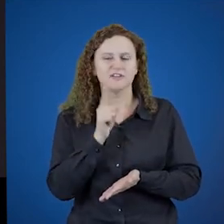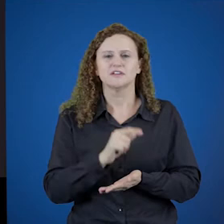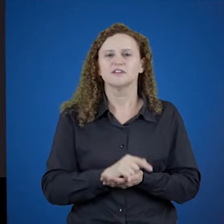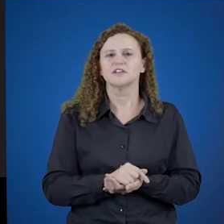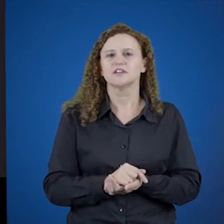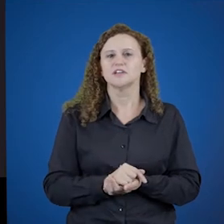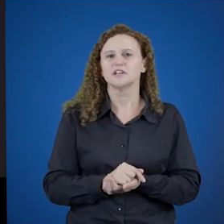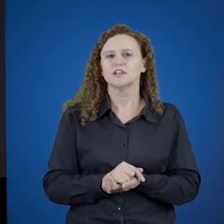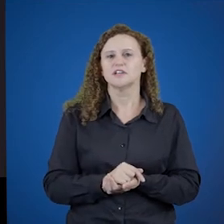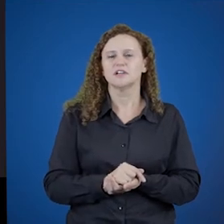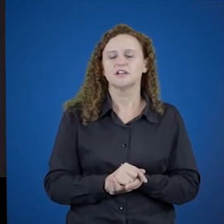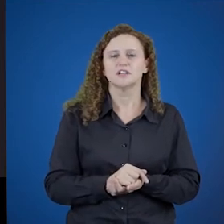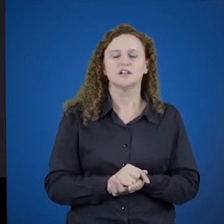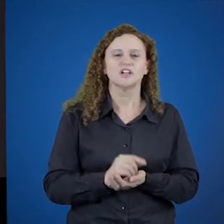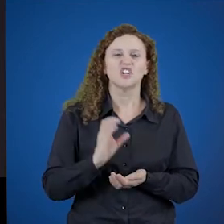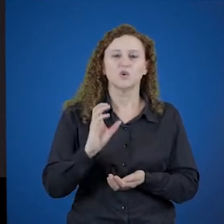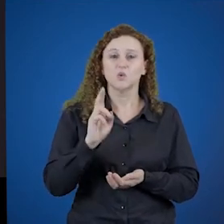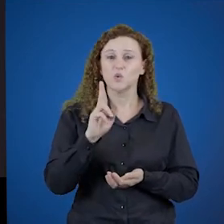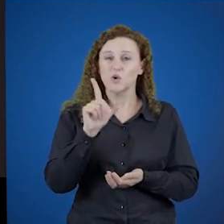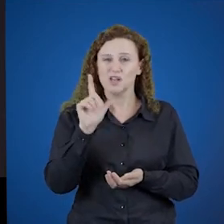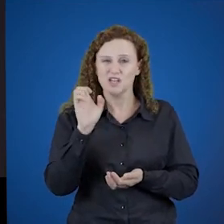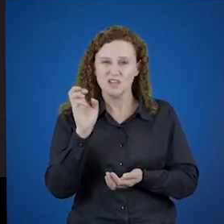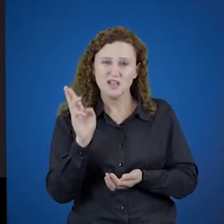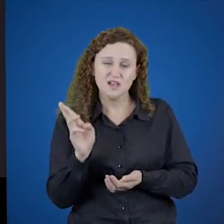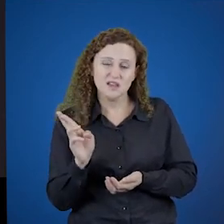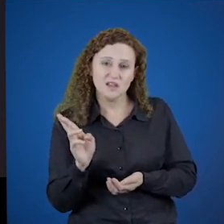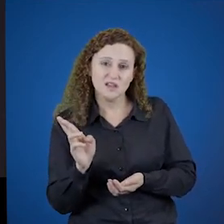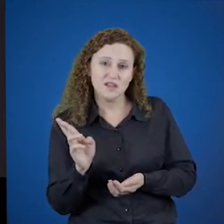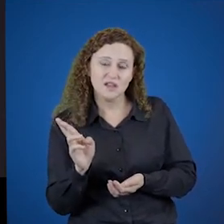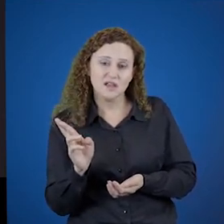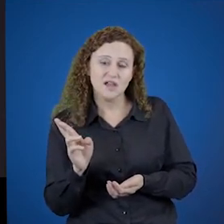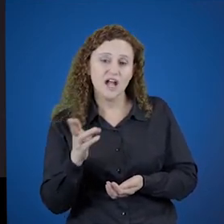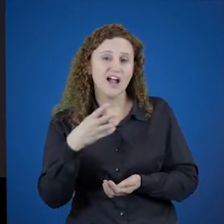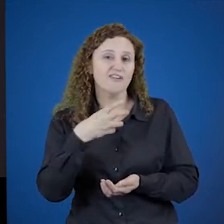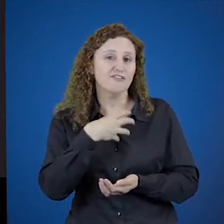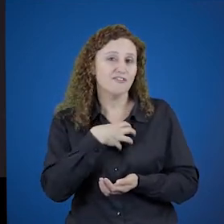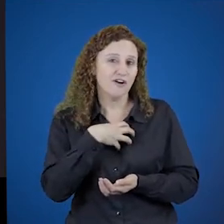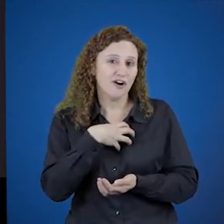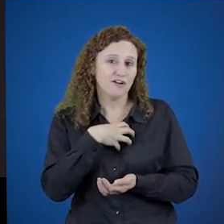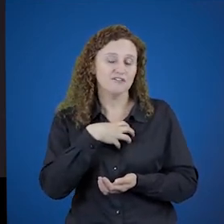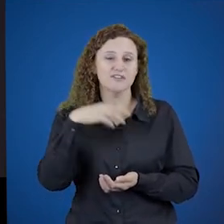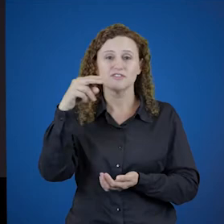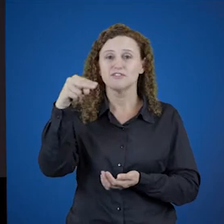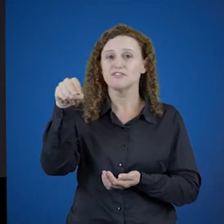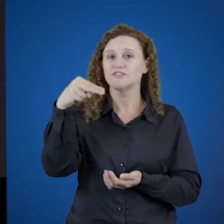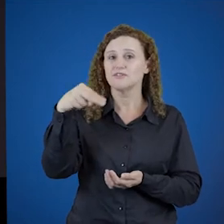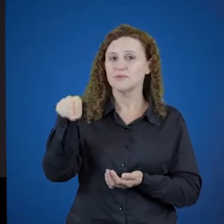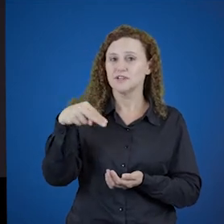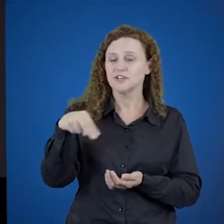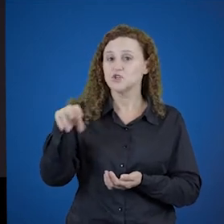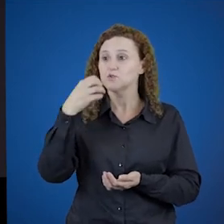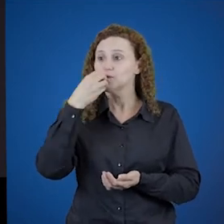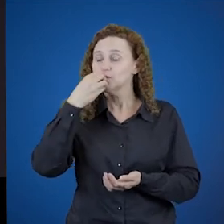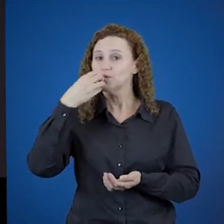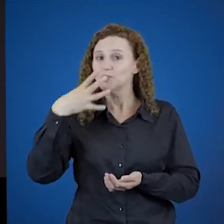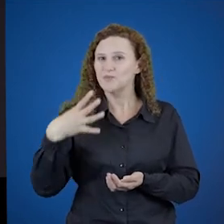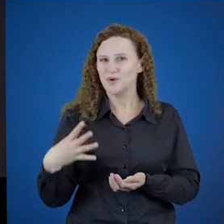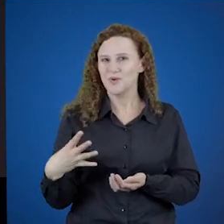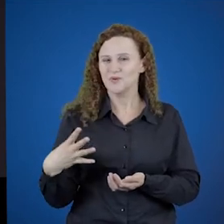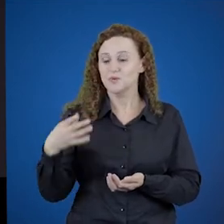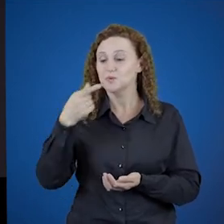Latin poets forma do nominativo menino forma do nominativo